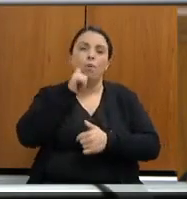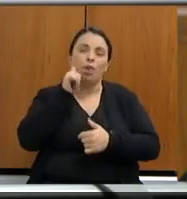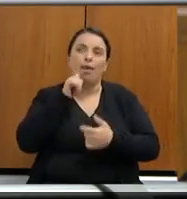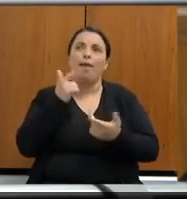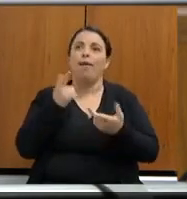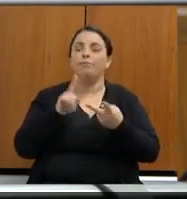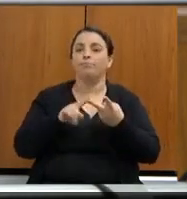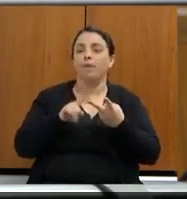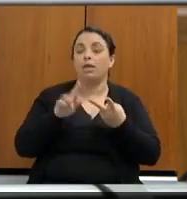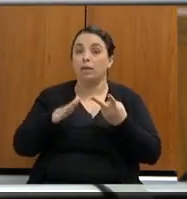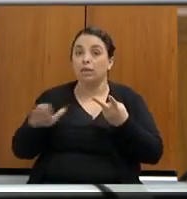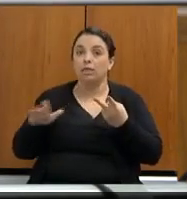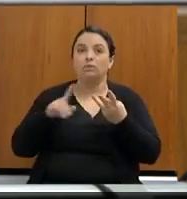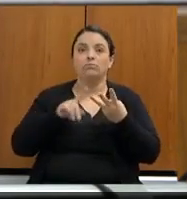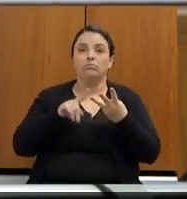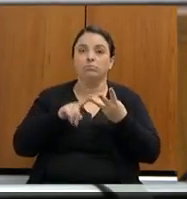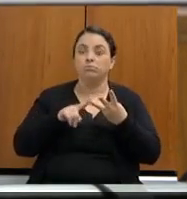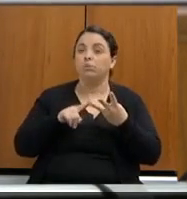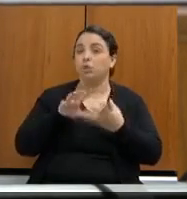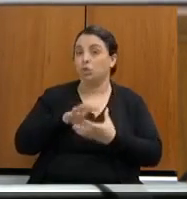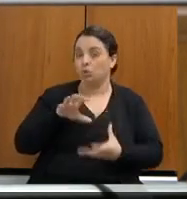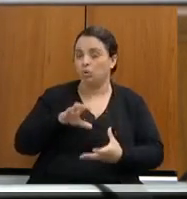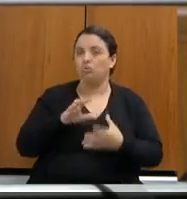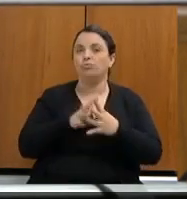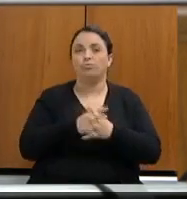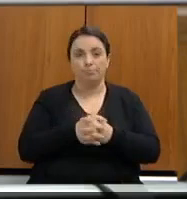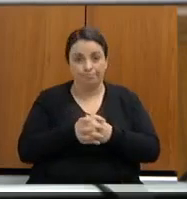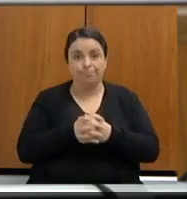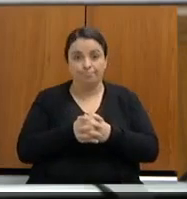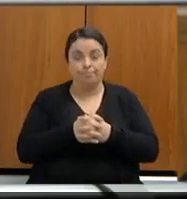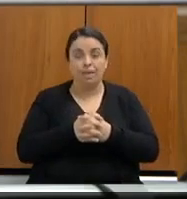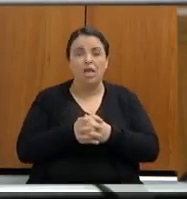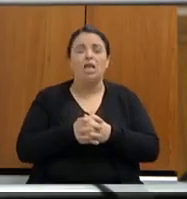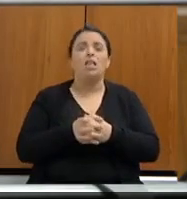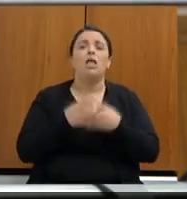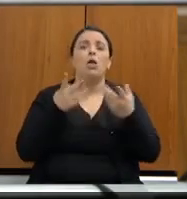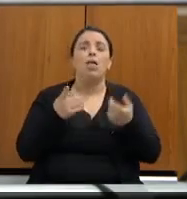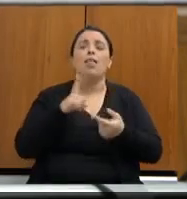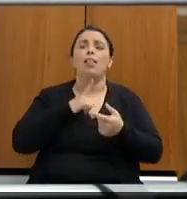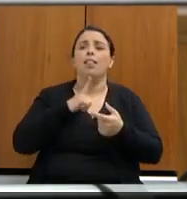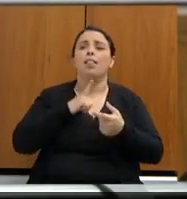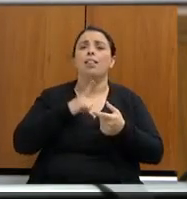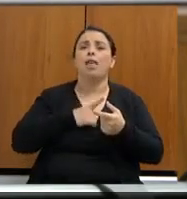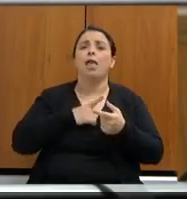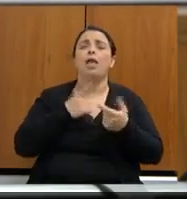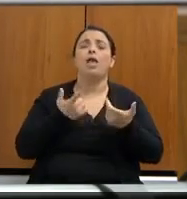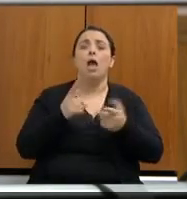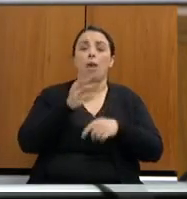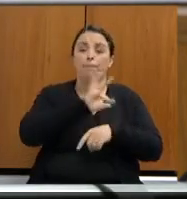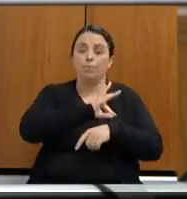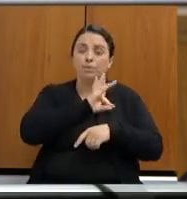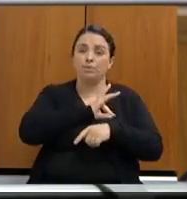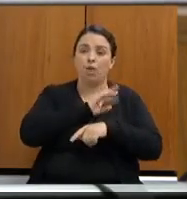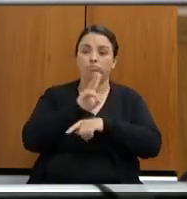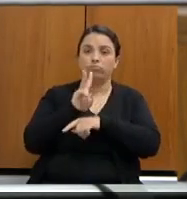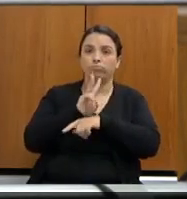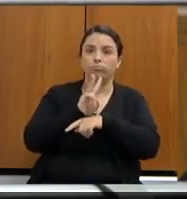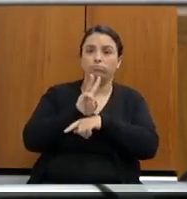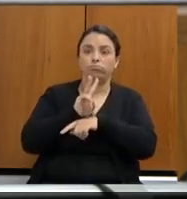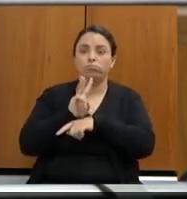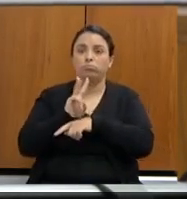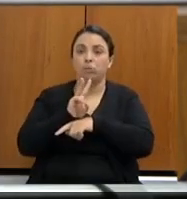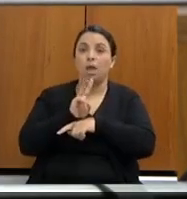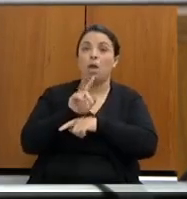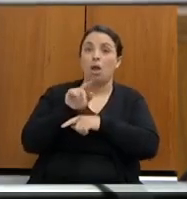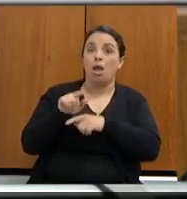recorte aqui em relação a Patrulha de prevenção de violência doméstica eu quero perguntar e quero também registrar